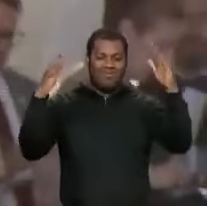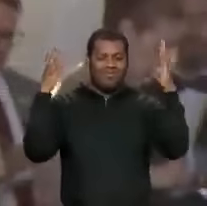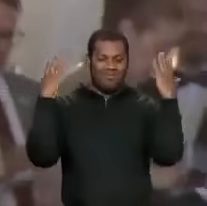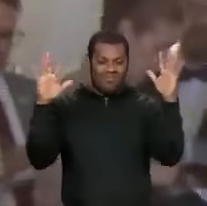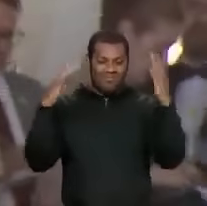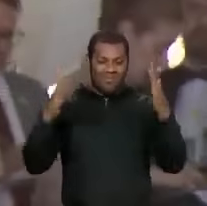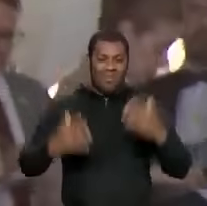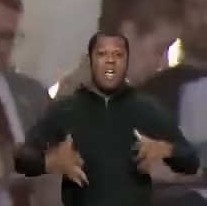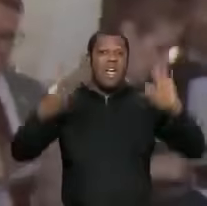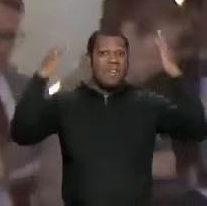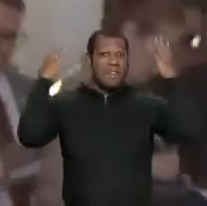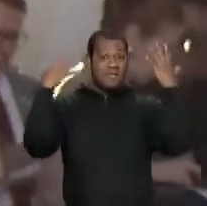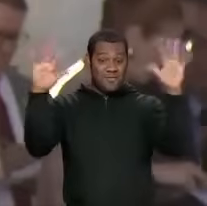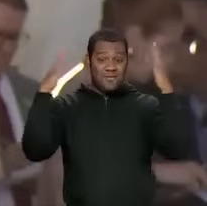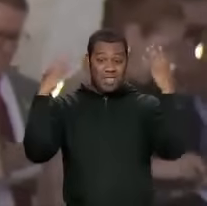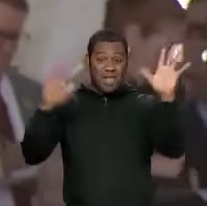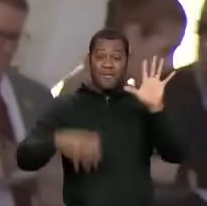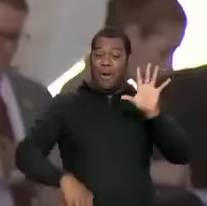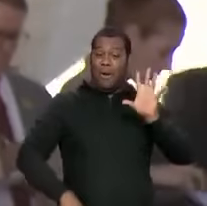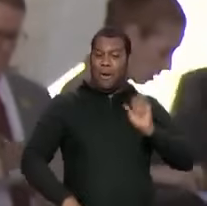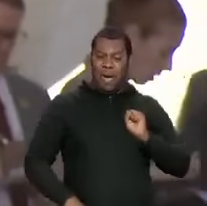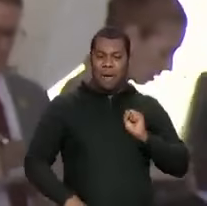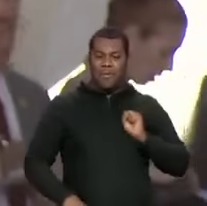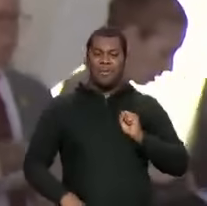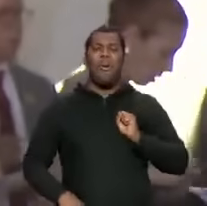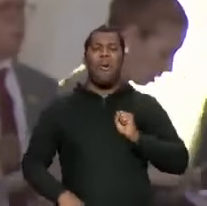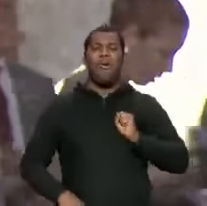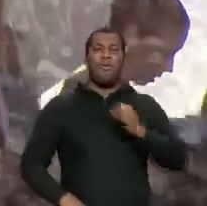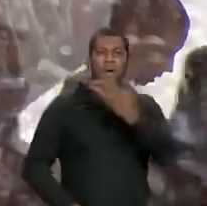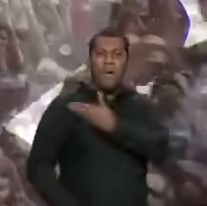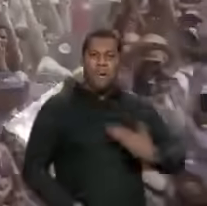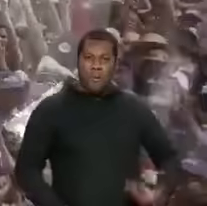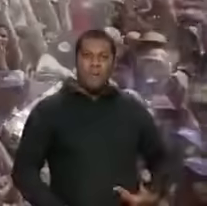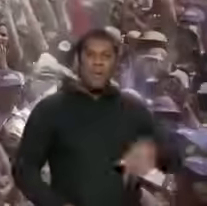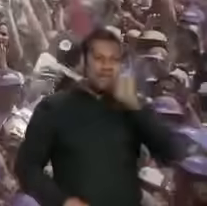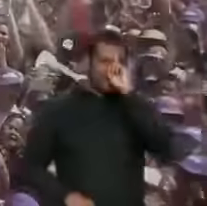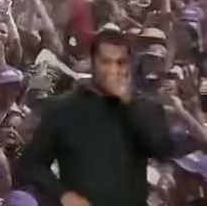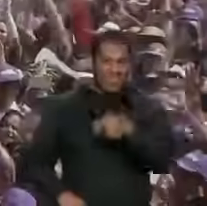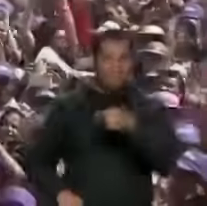e viva o amor que vai governar o Brasil